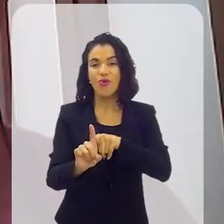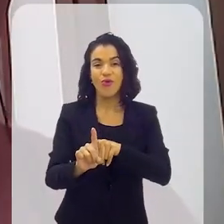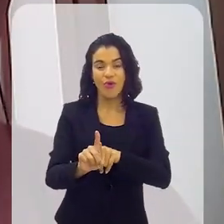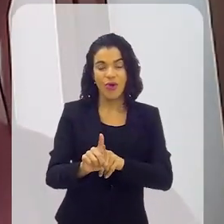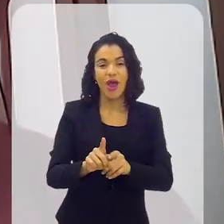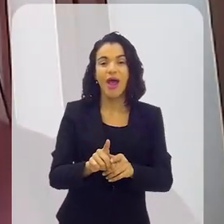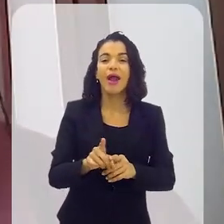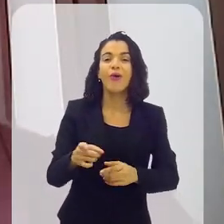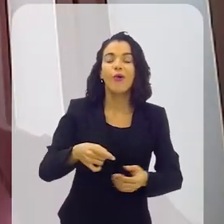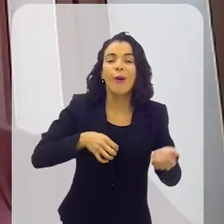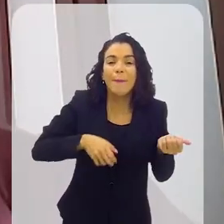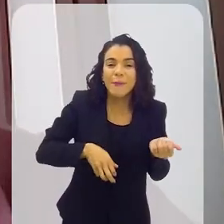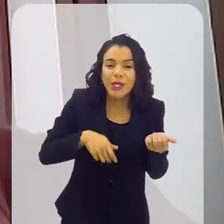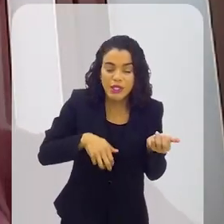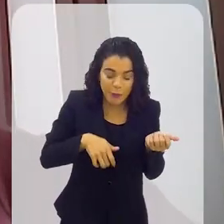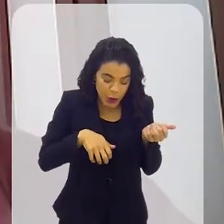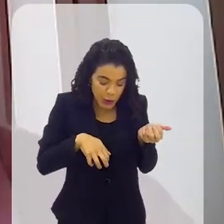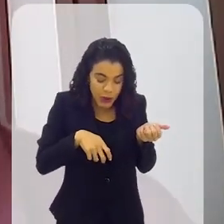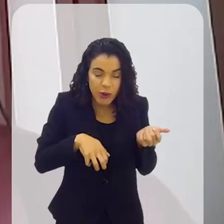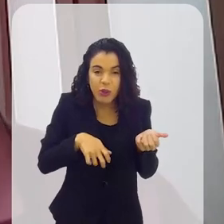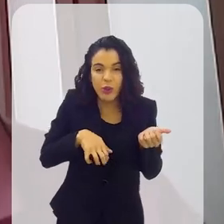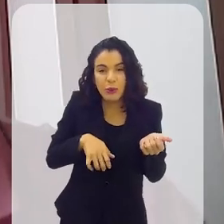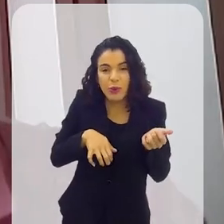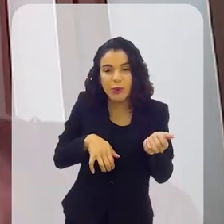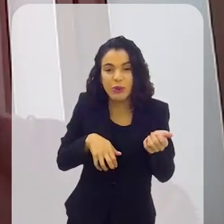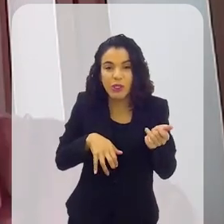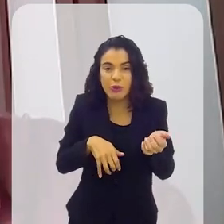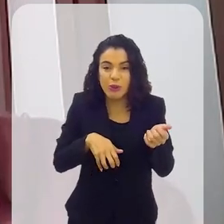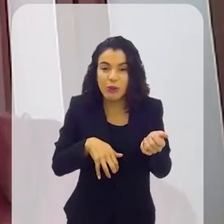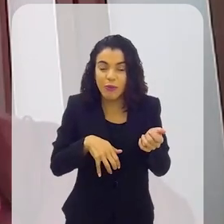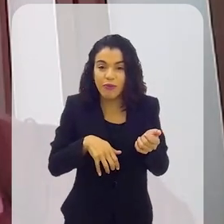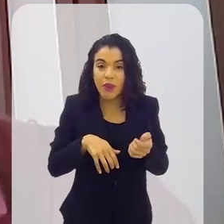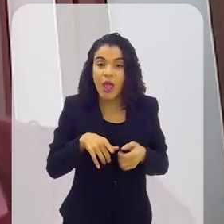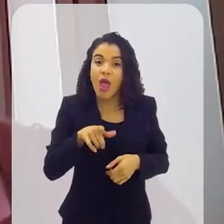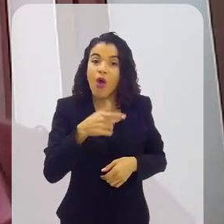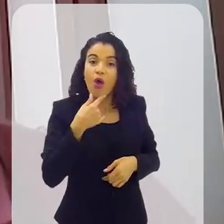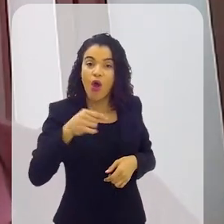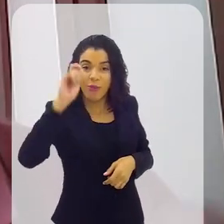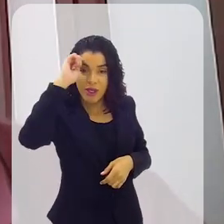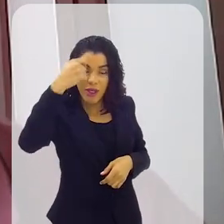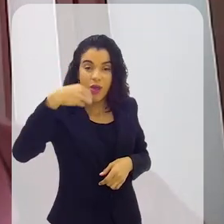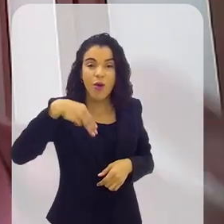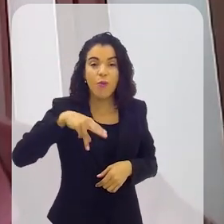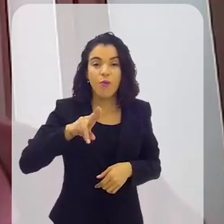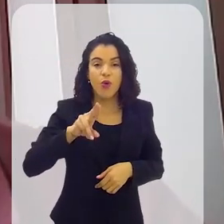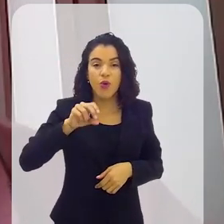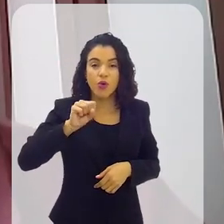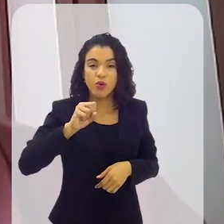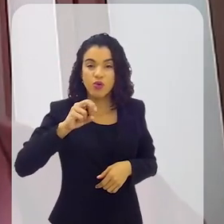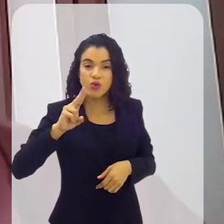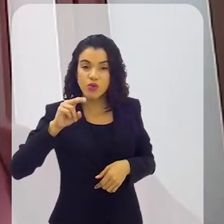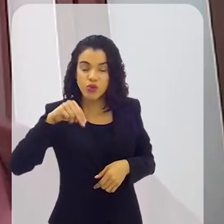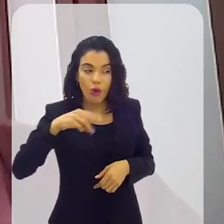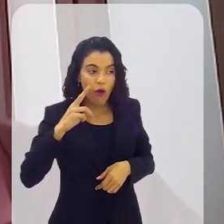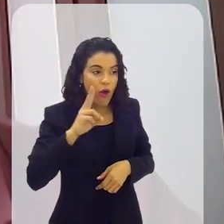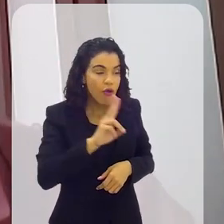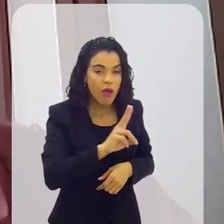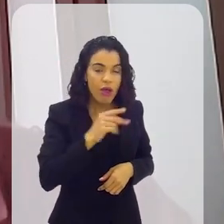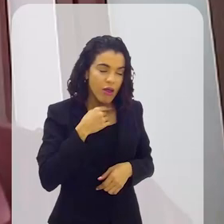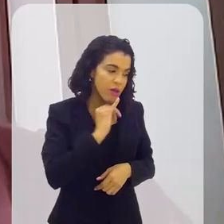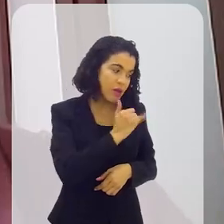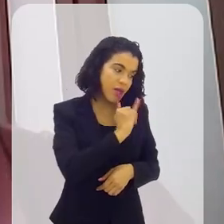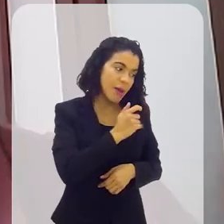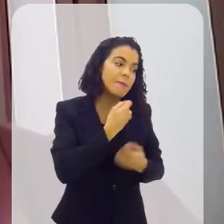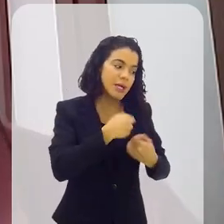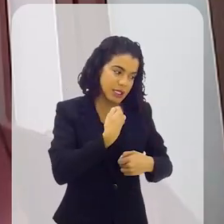o cavaquinho do grupo. Tocava lá de músico. Uma viagem do Originais, o Mussum se encantou com um grupo inglês tocando banjo, e